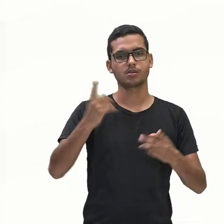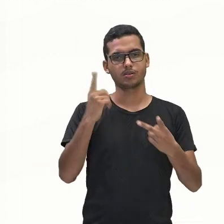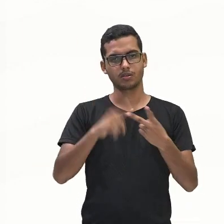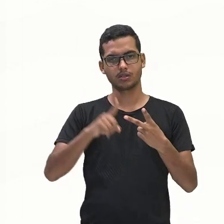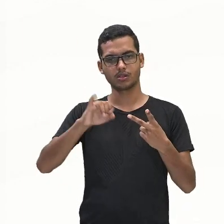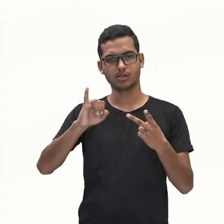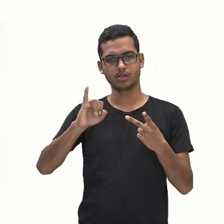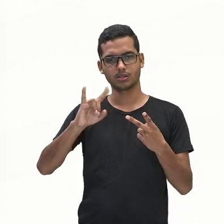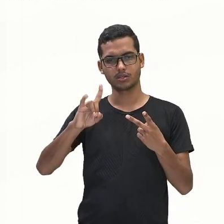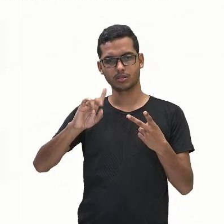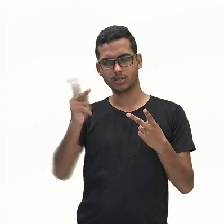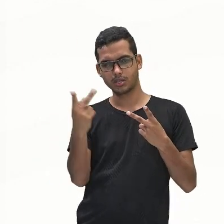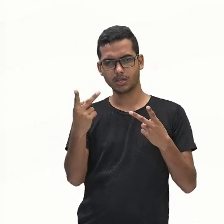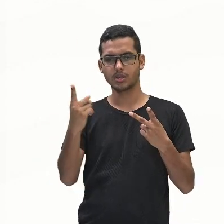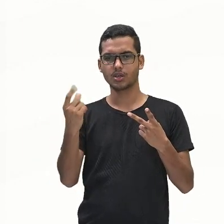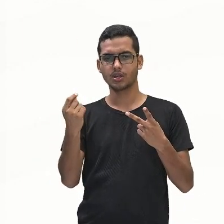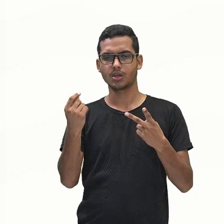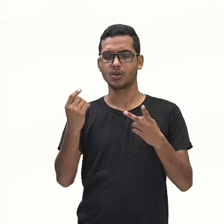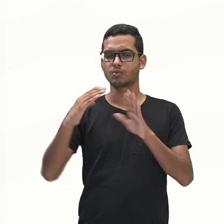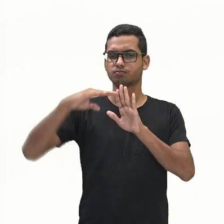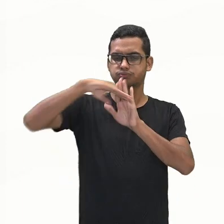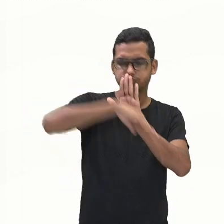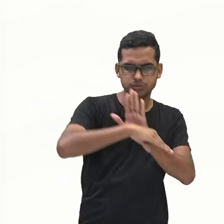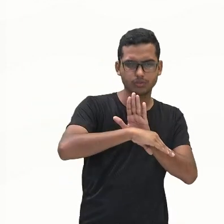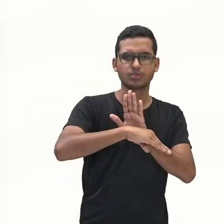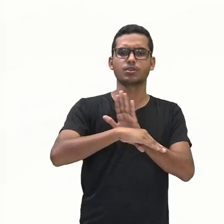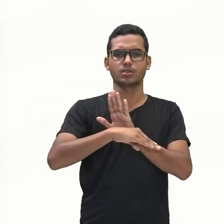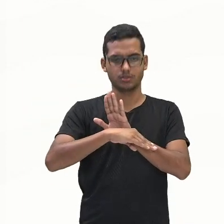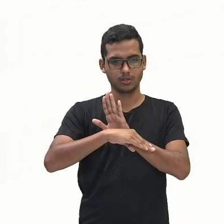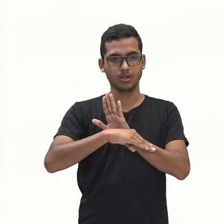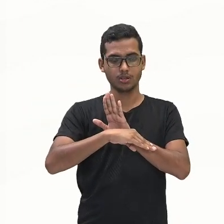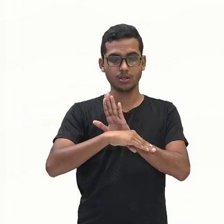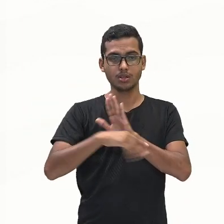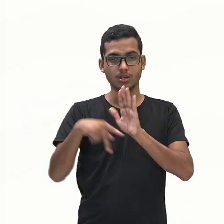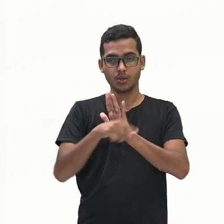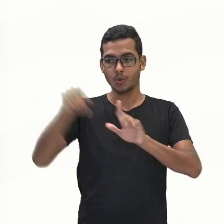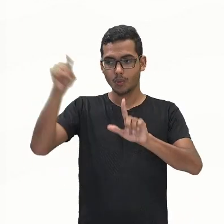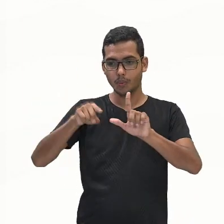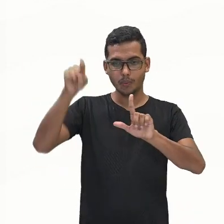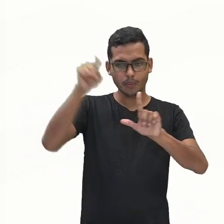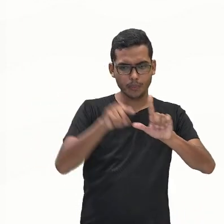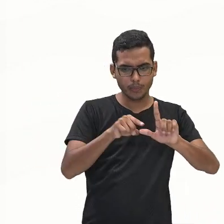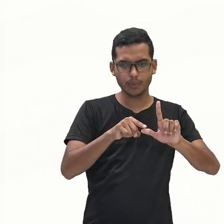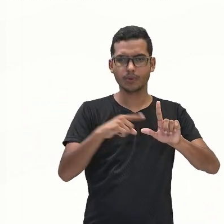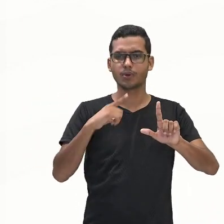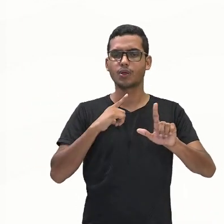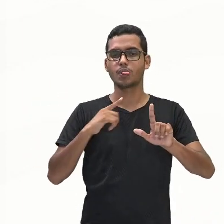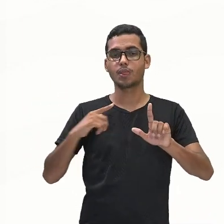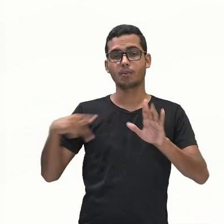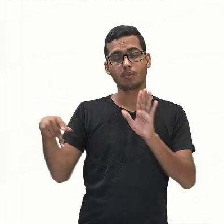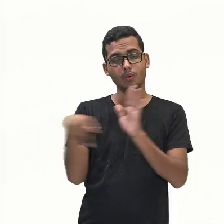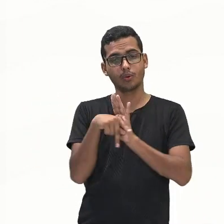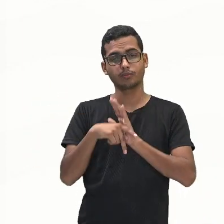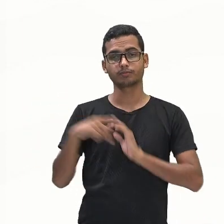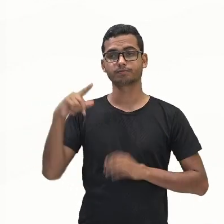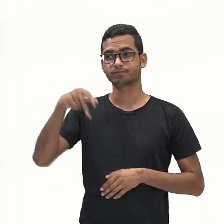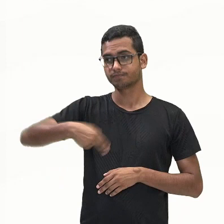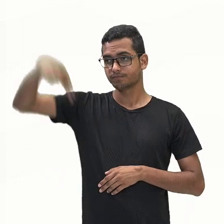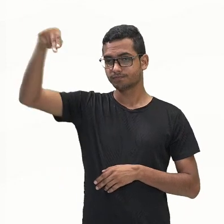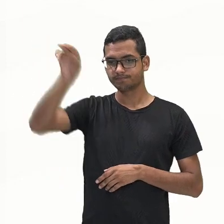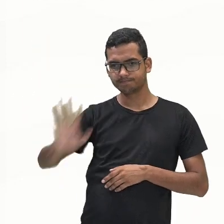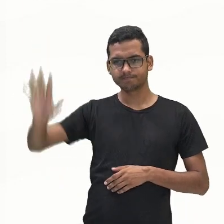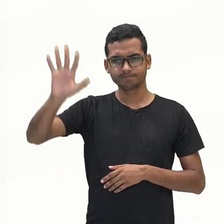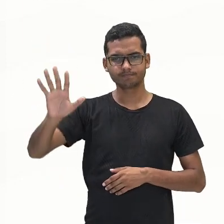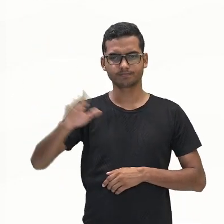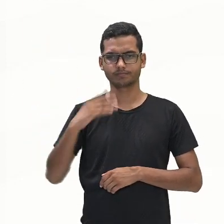IDH mais baixo a gente vai encontrar aqui nos estados nordestinos, né, como a gente pode aí observar. E aqui nessa